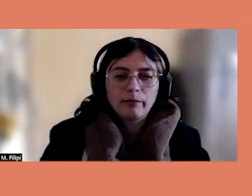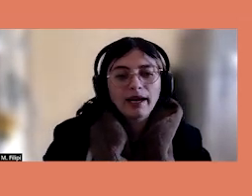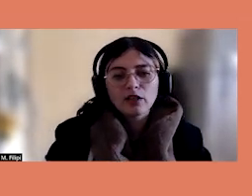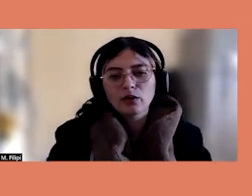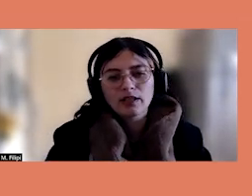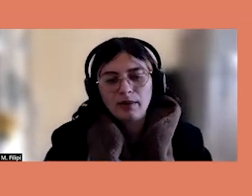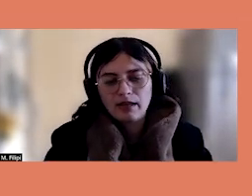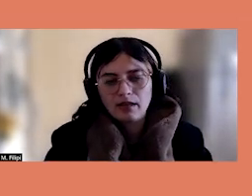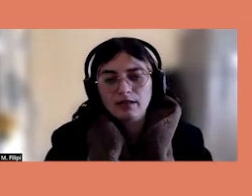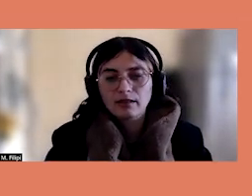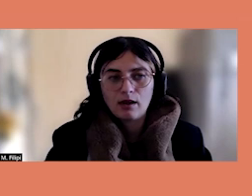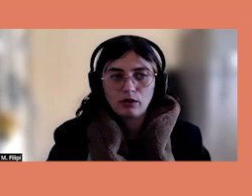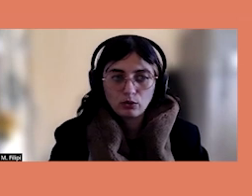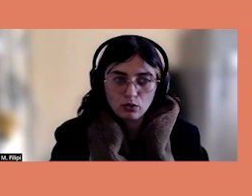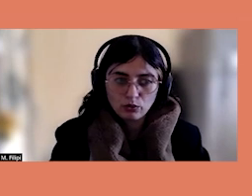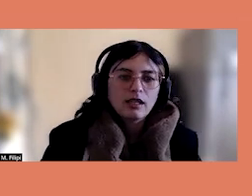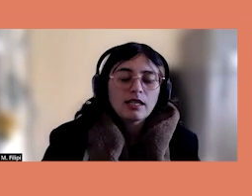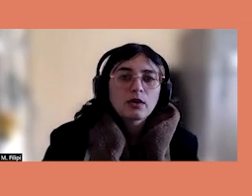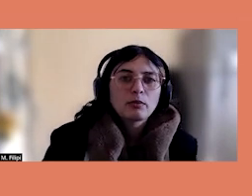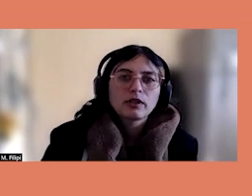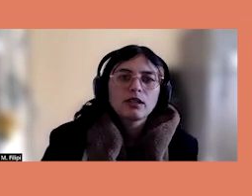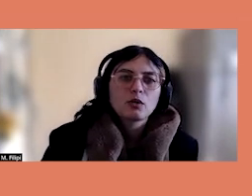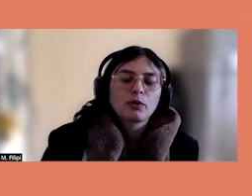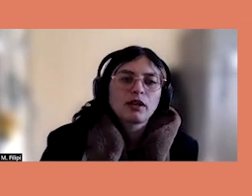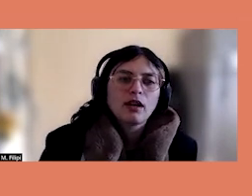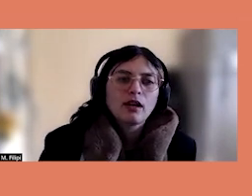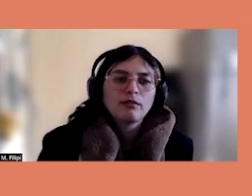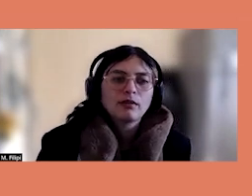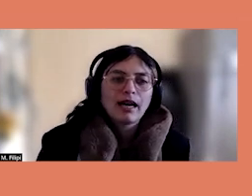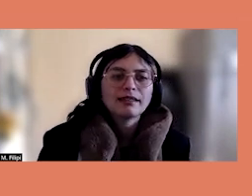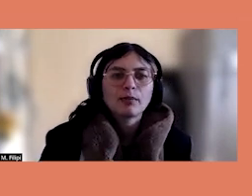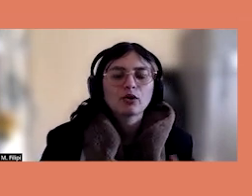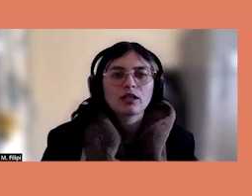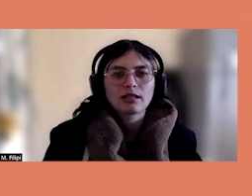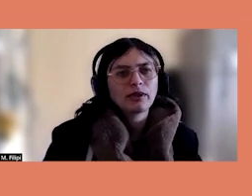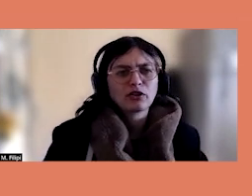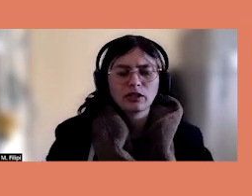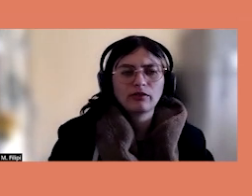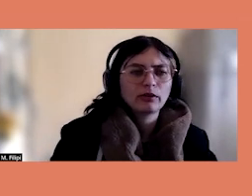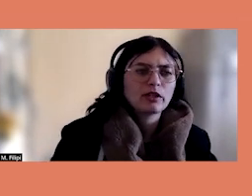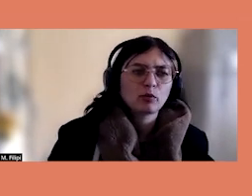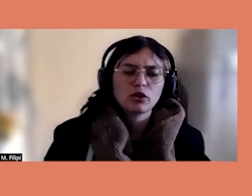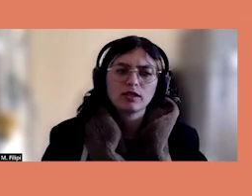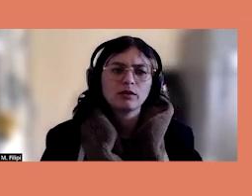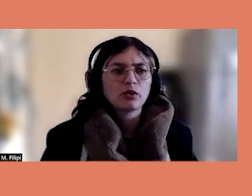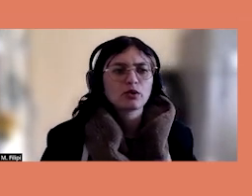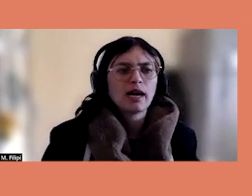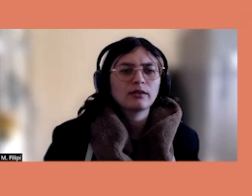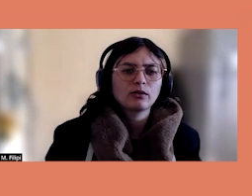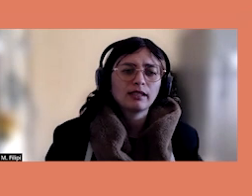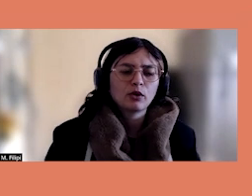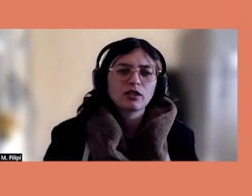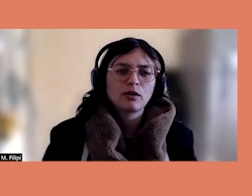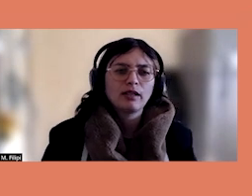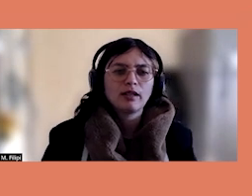medida para a região das Américas Central e do Sul. E isso é importante porque cada projeção, né? A gente estava falando antes de projeção, depois do